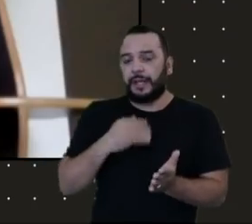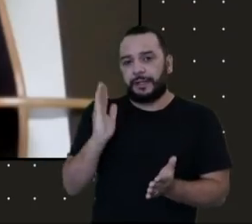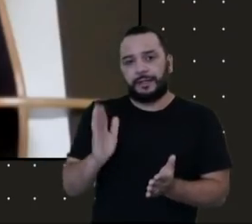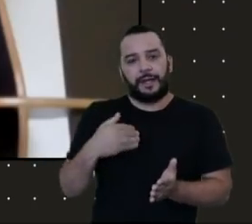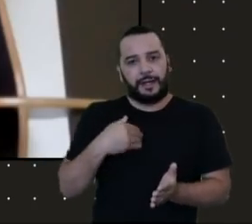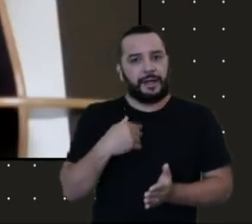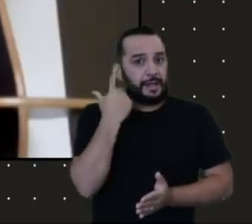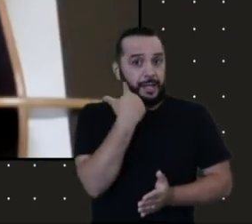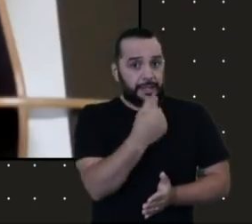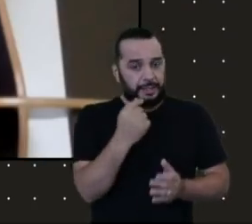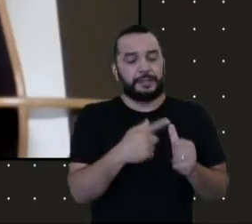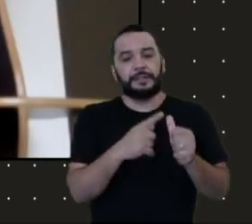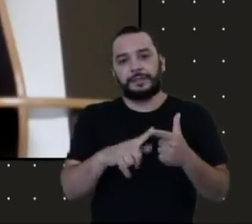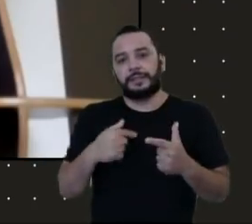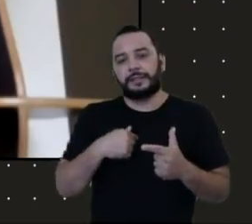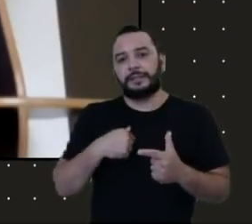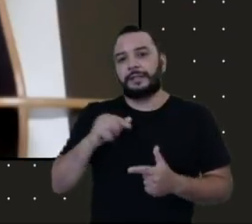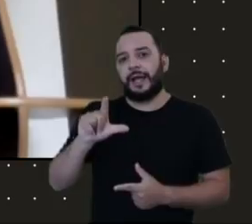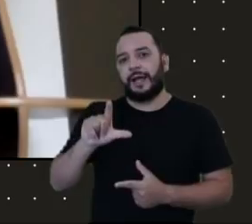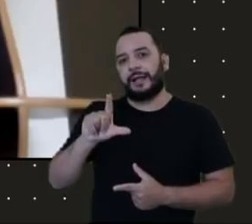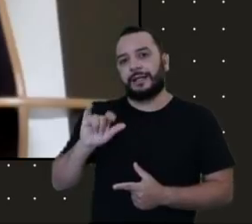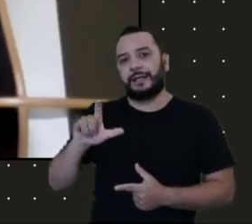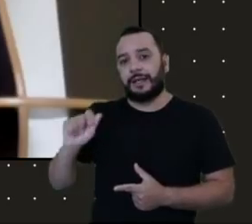fazer Perdas e Ganhos.